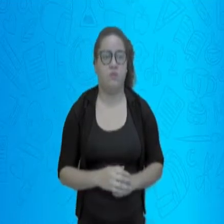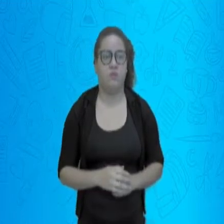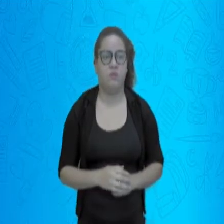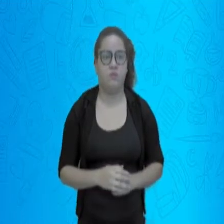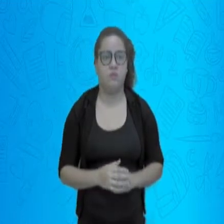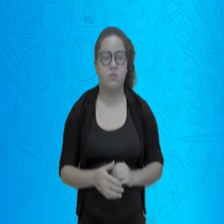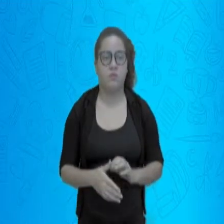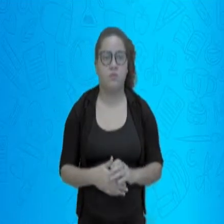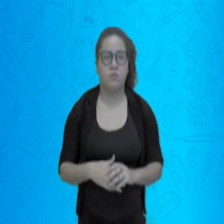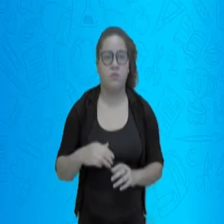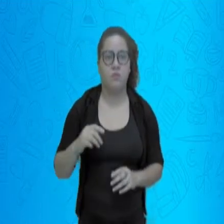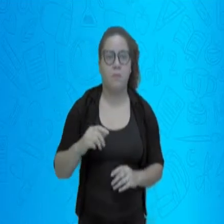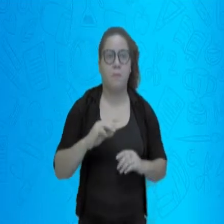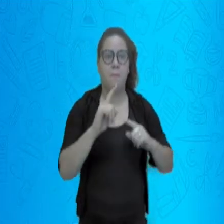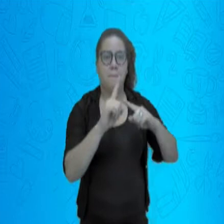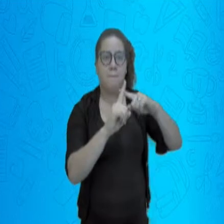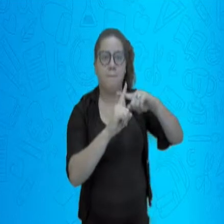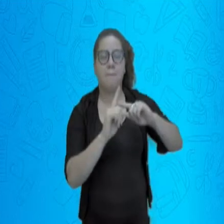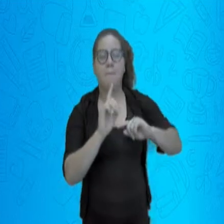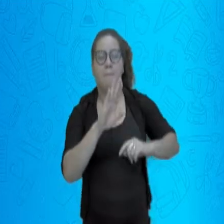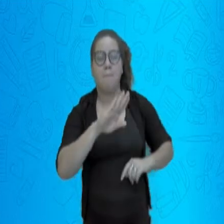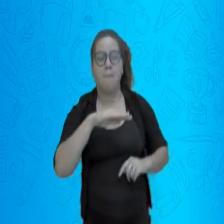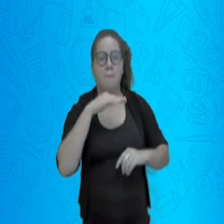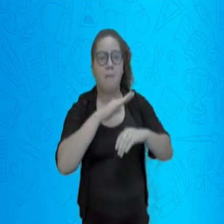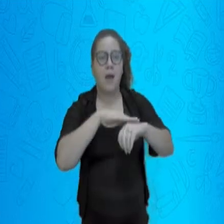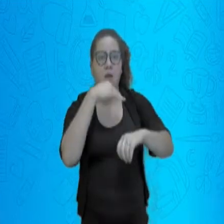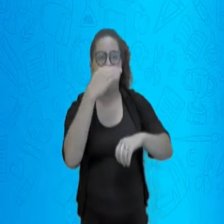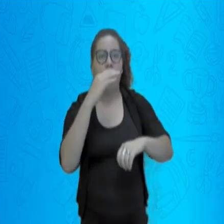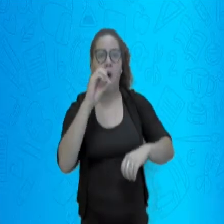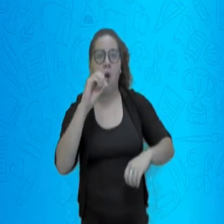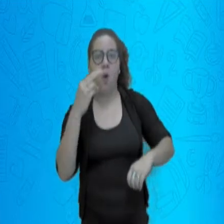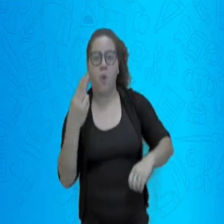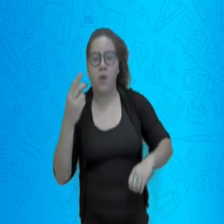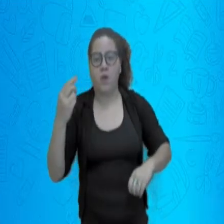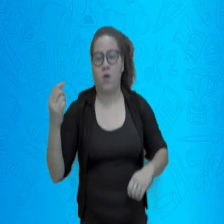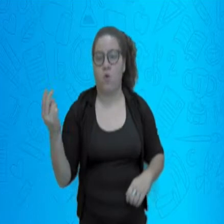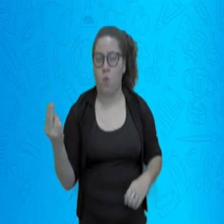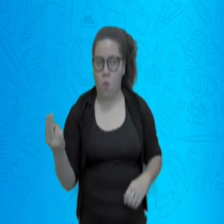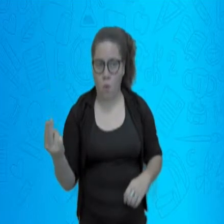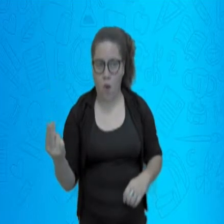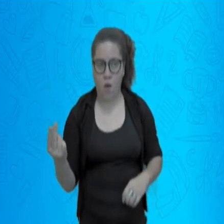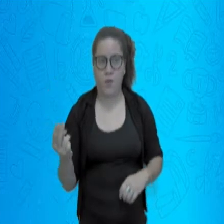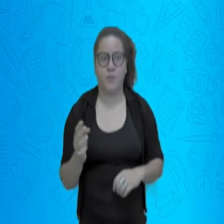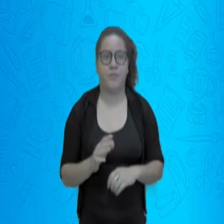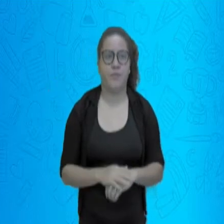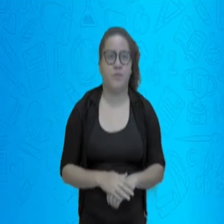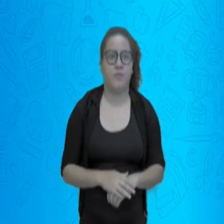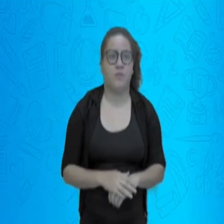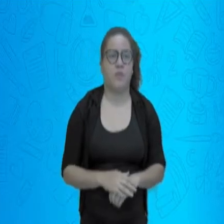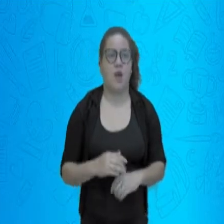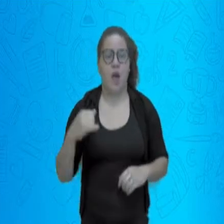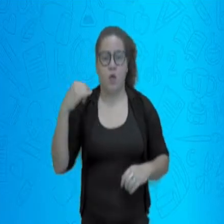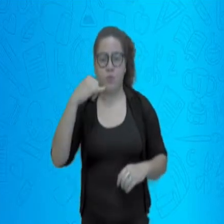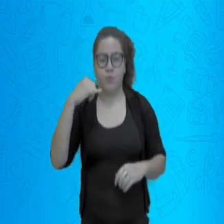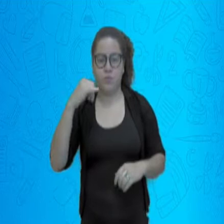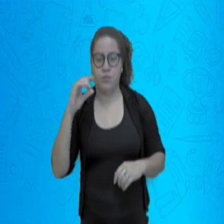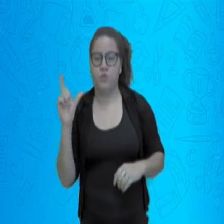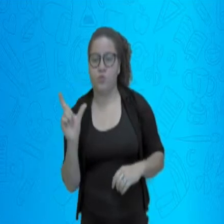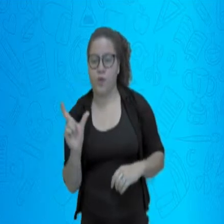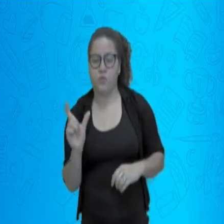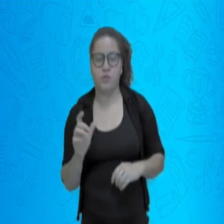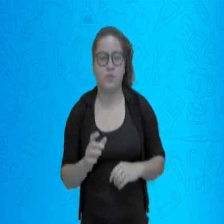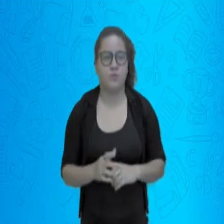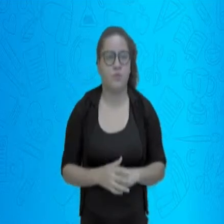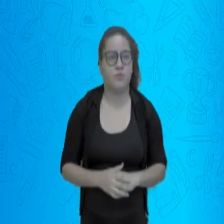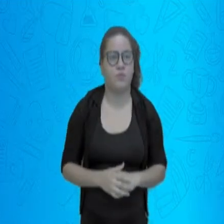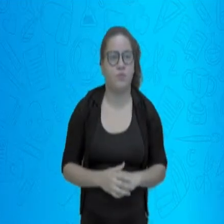segundo termo, subtraindo. O que isso quer dizer? Está falando aqui, olha, que quando a gente estava estudando os